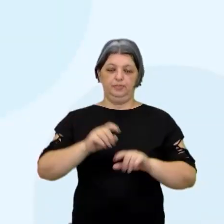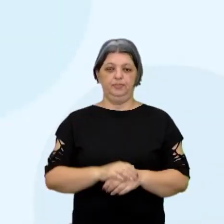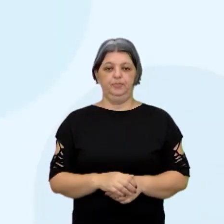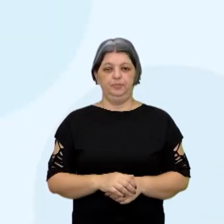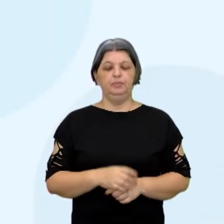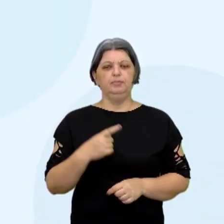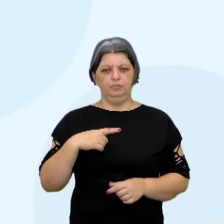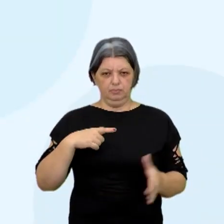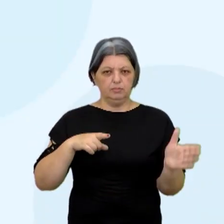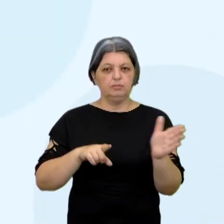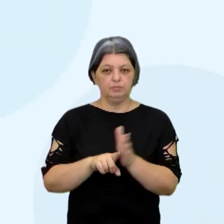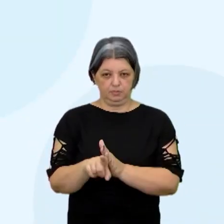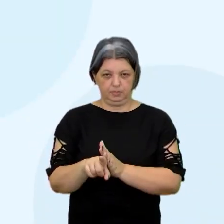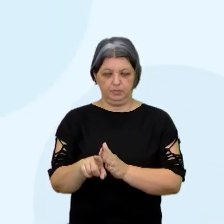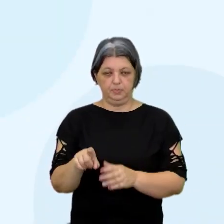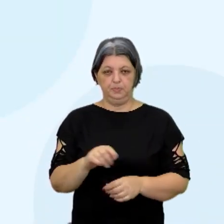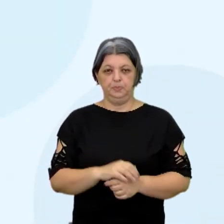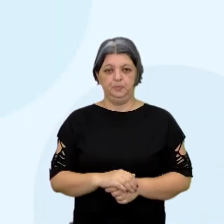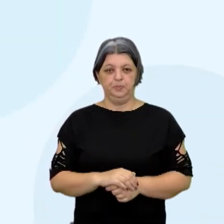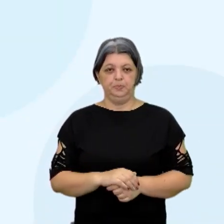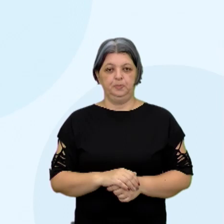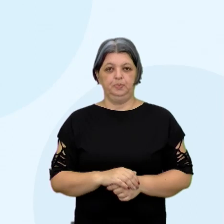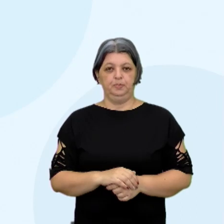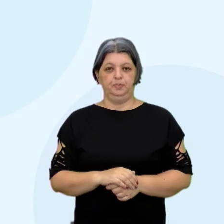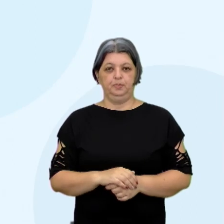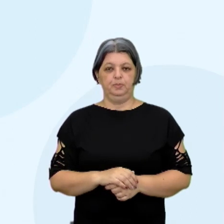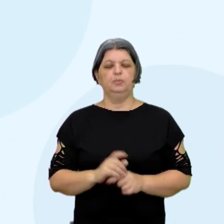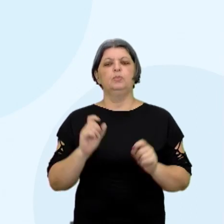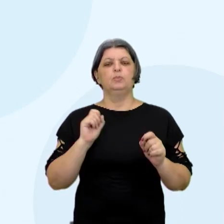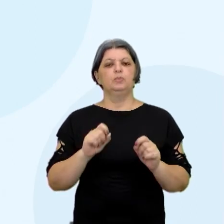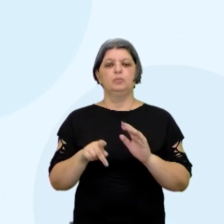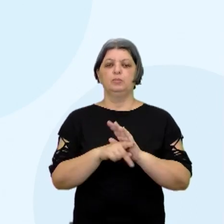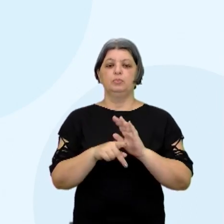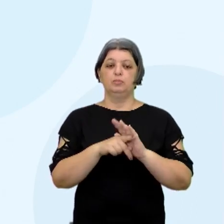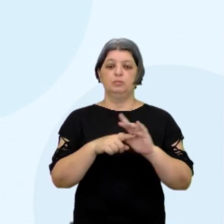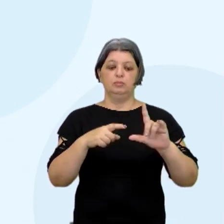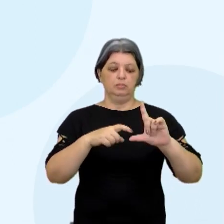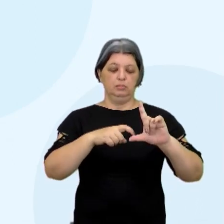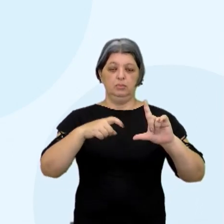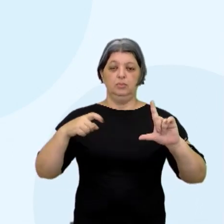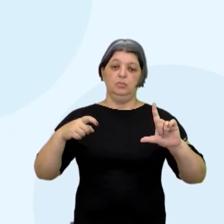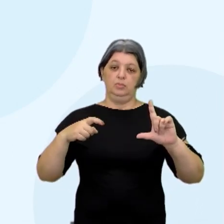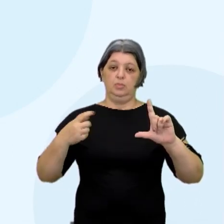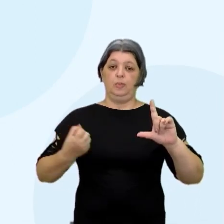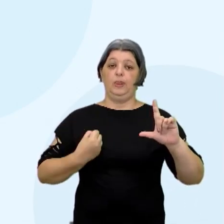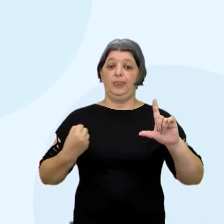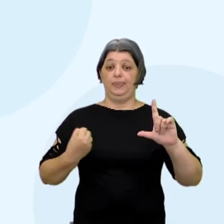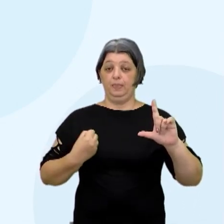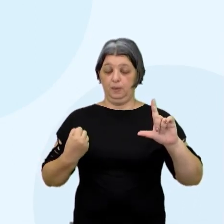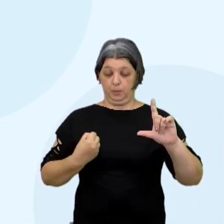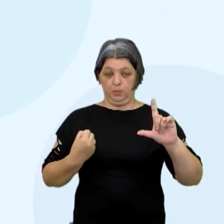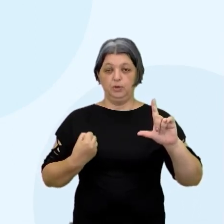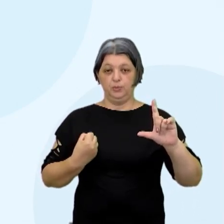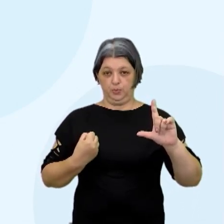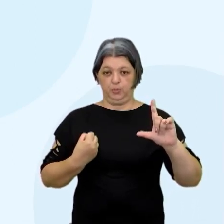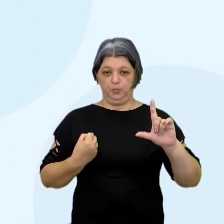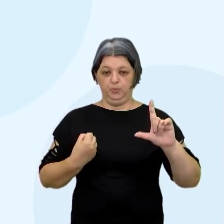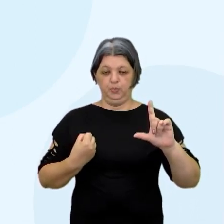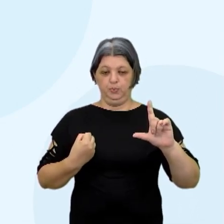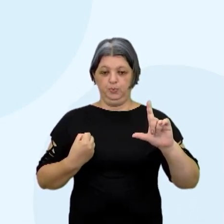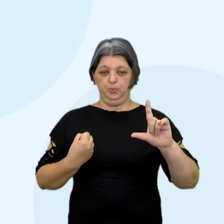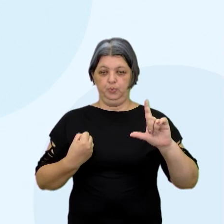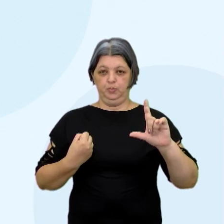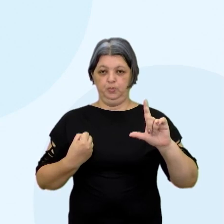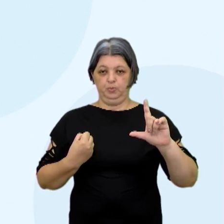pra gente ver uma pergunta que eu fiz para você só para Qual o valor de X Então qual é o número que você tem que dar para o